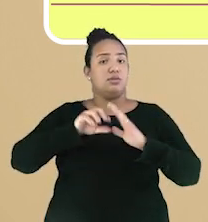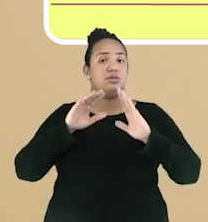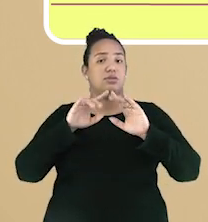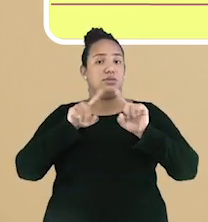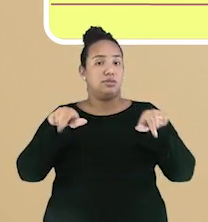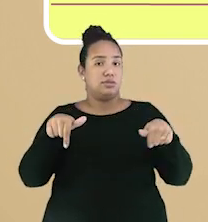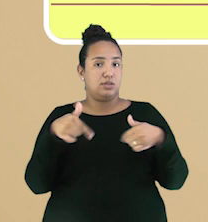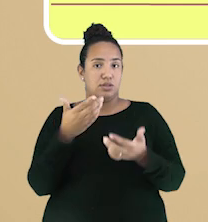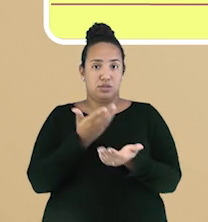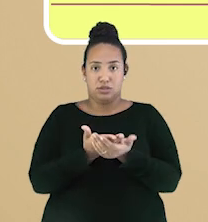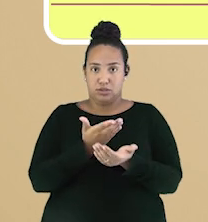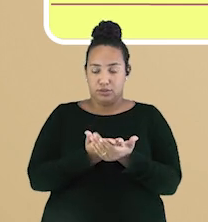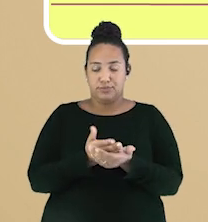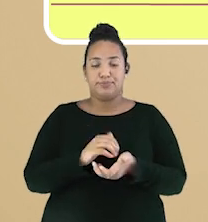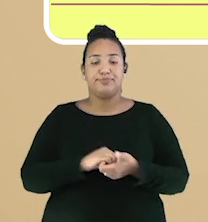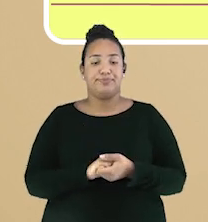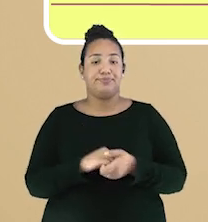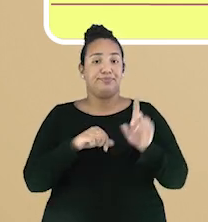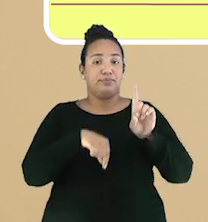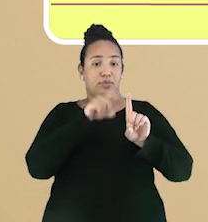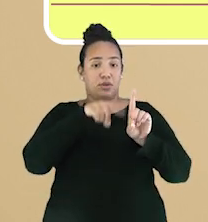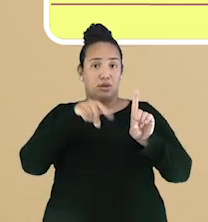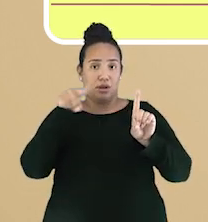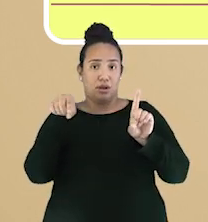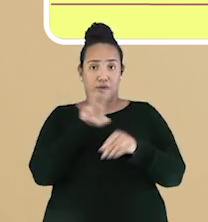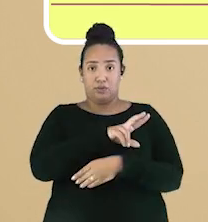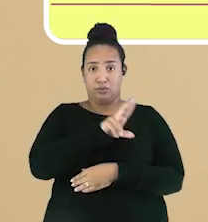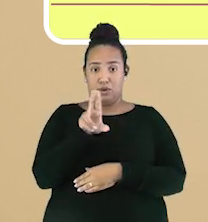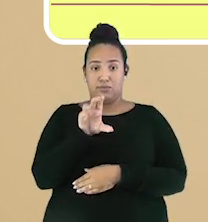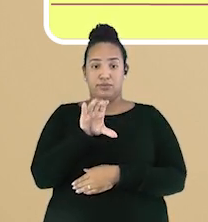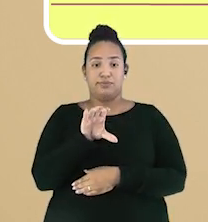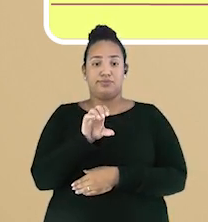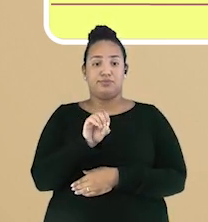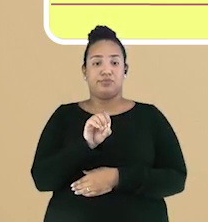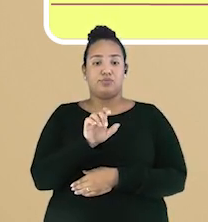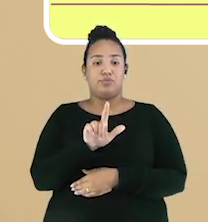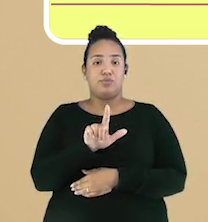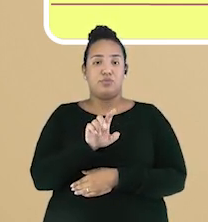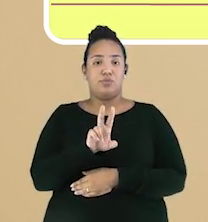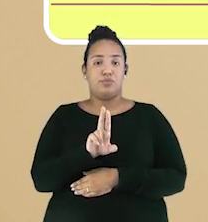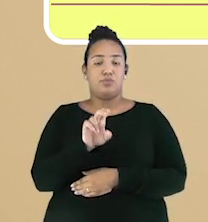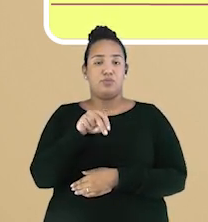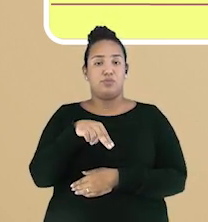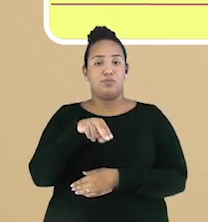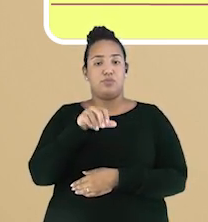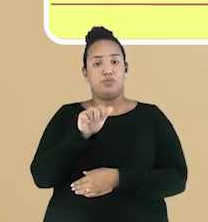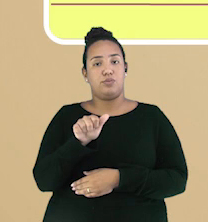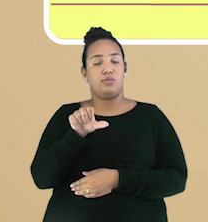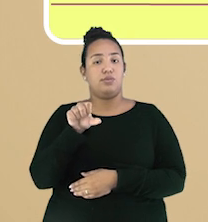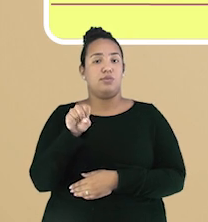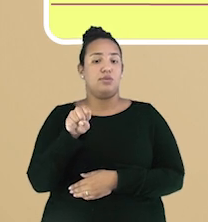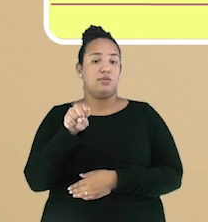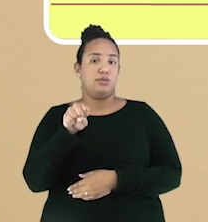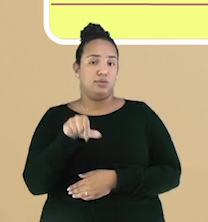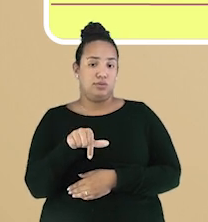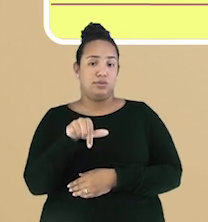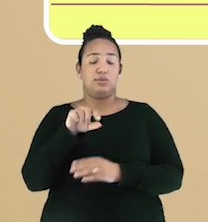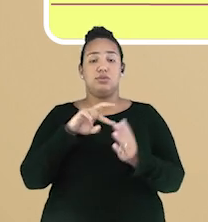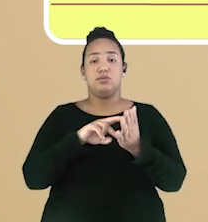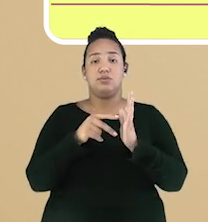Esse gráfico, ele é chamado de gráfico de colunas. Ele serve para representar dados